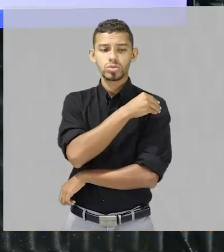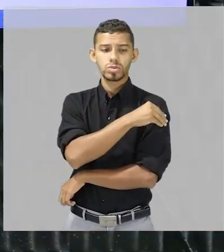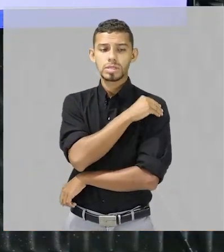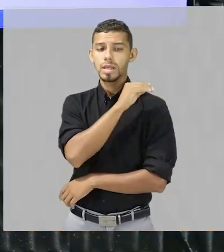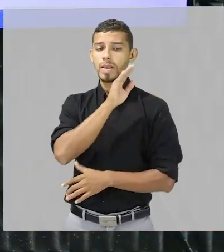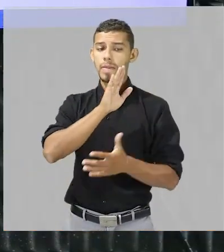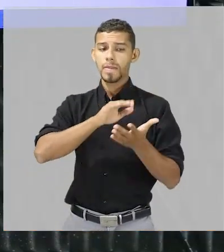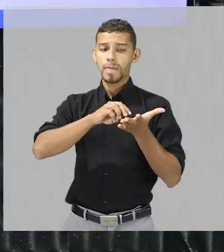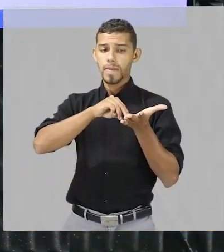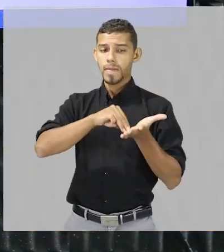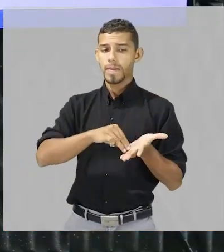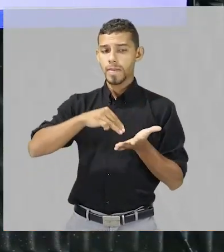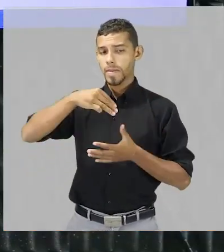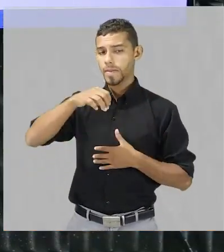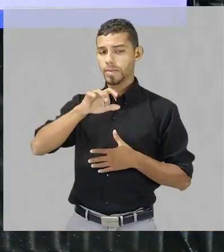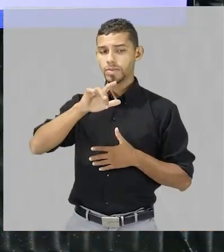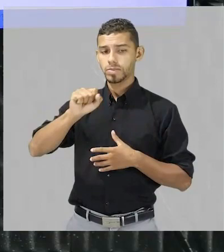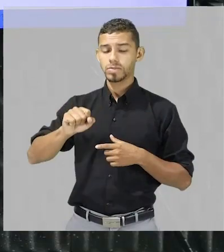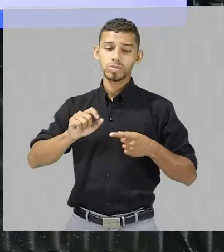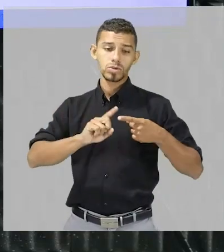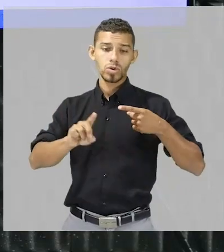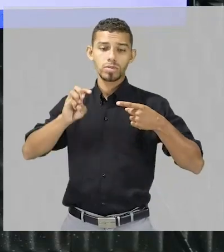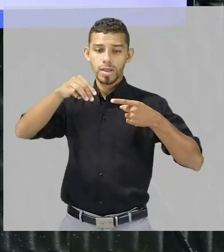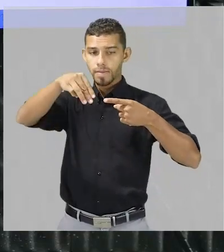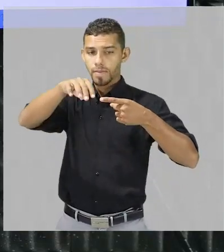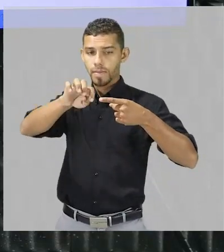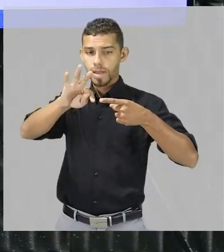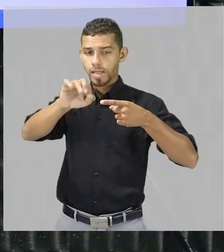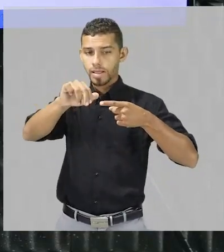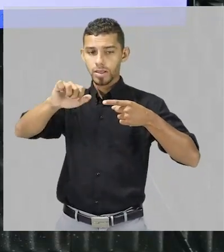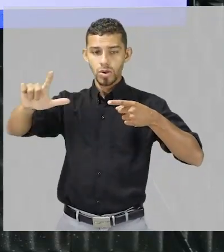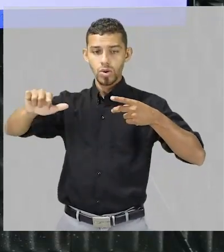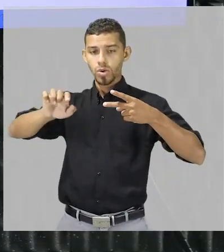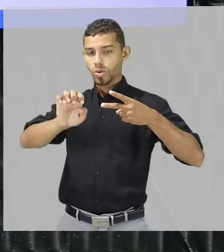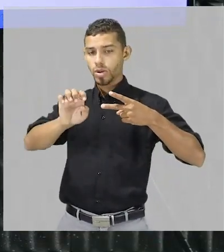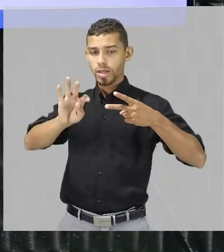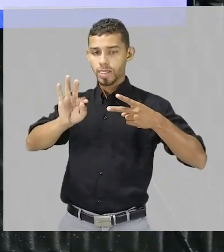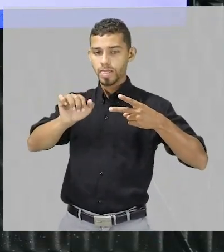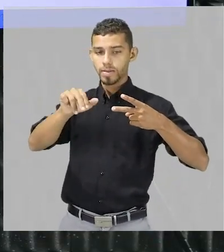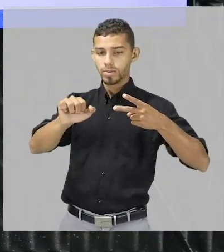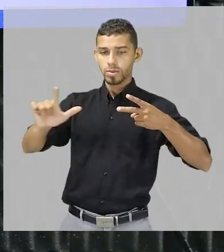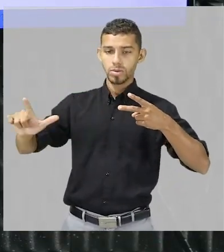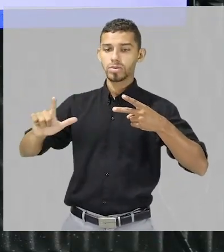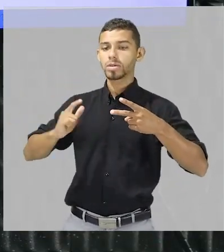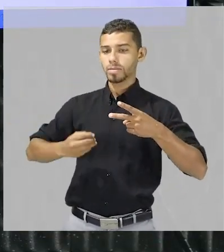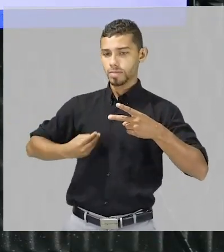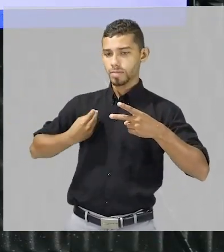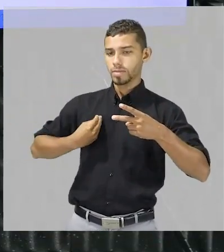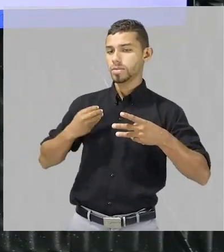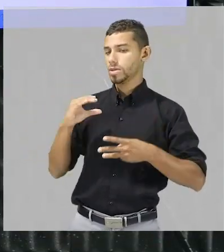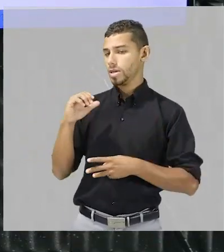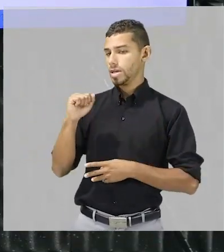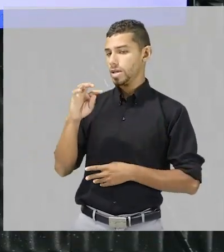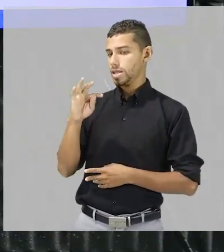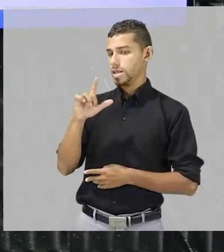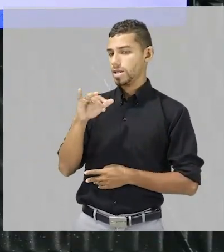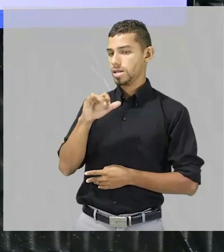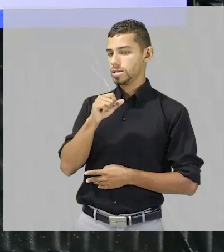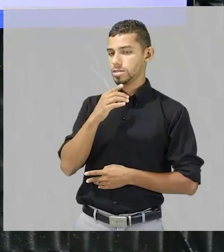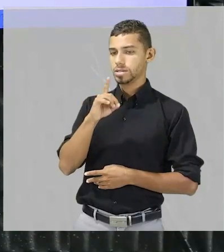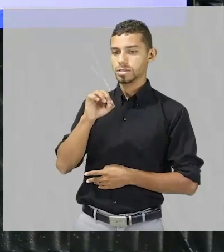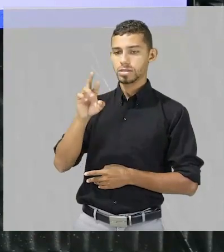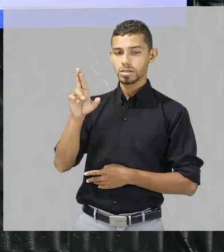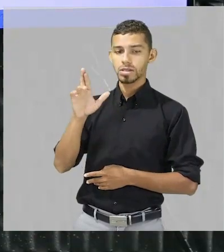massa molar, como metanol ou etanol, na presença de um catalisador, de acordo com a